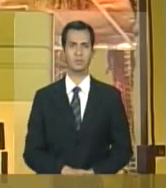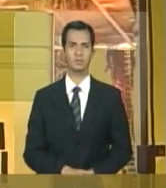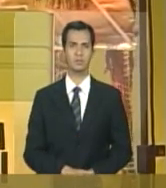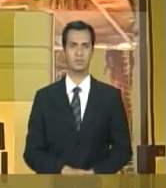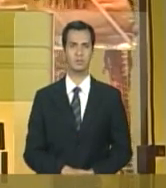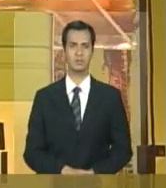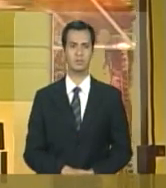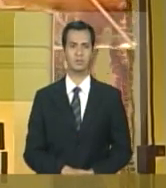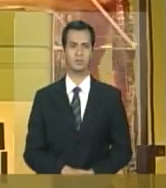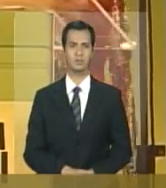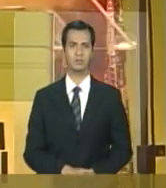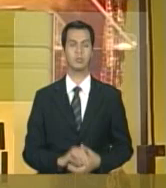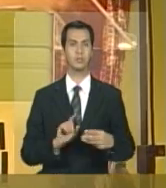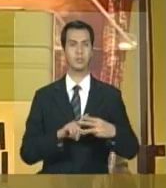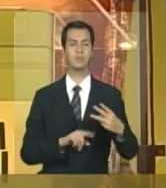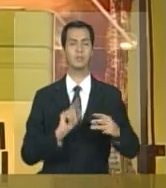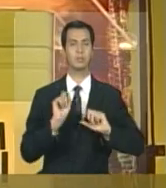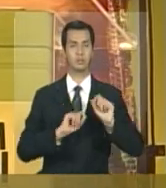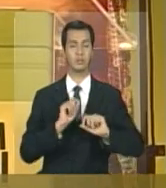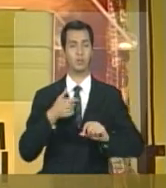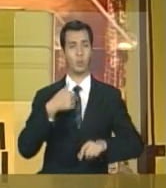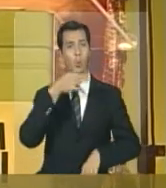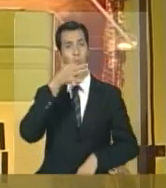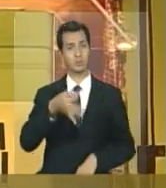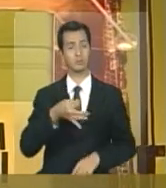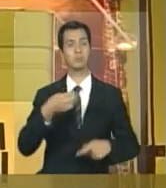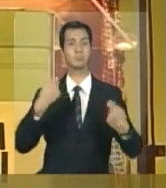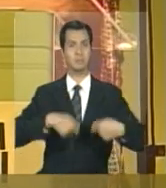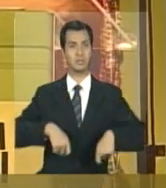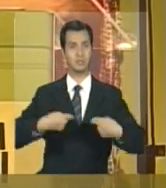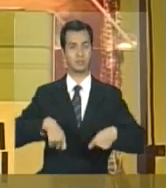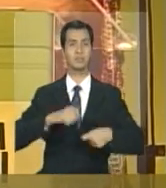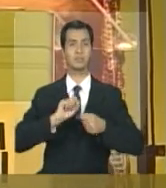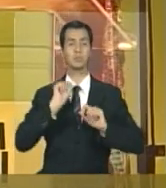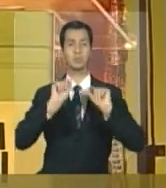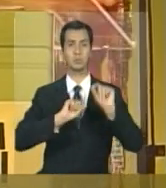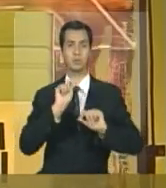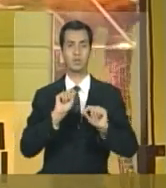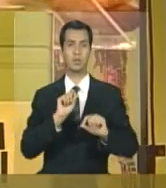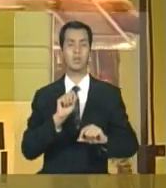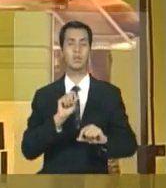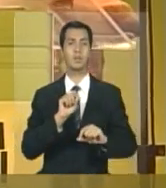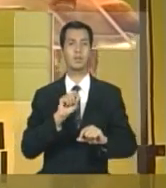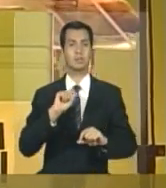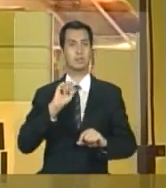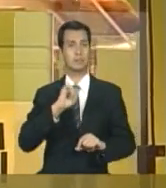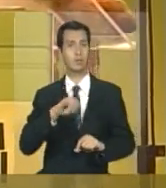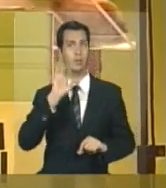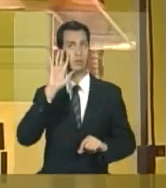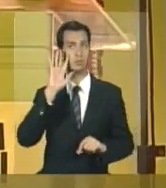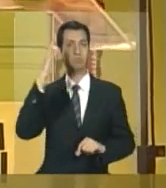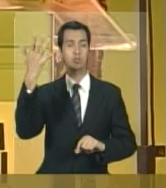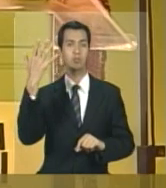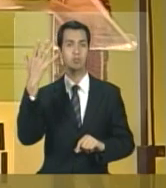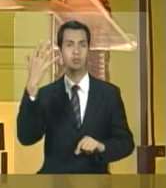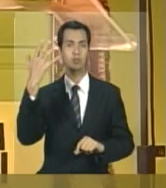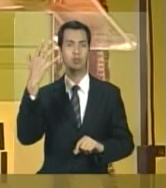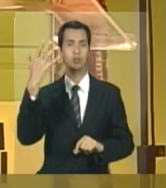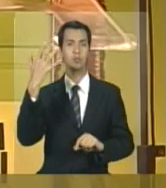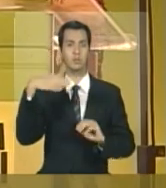tem que ser considerada, na minha opinião, nas resoluções que serão